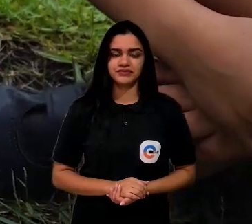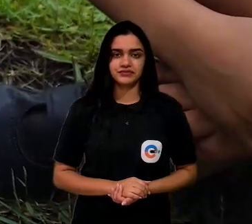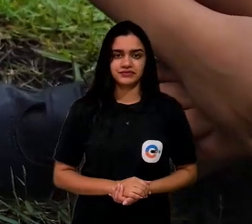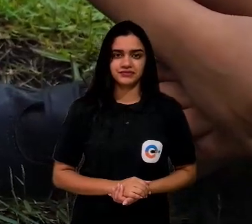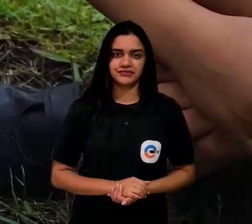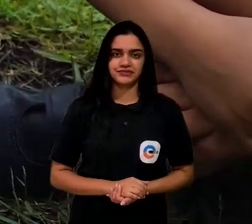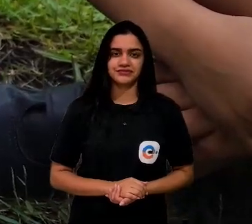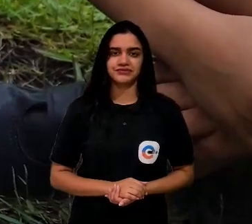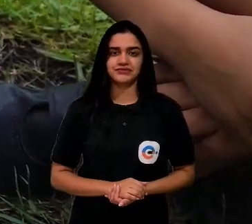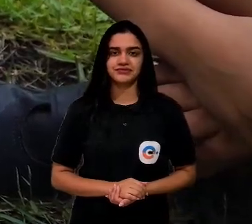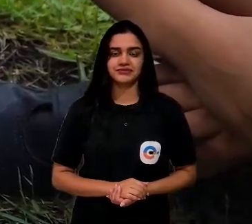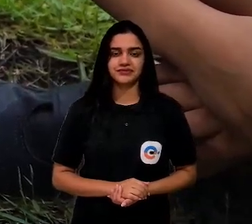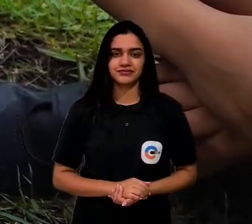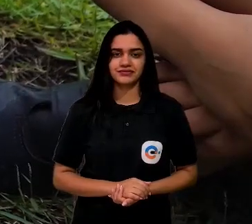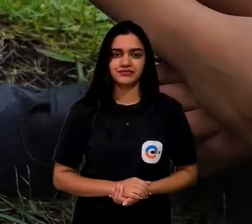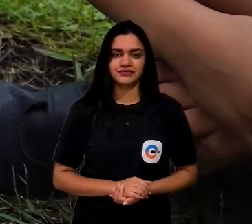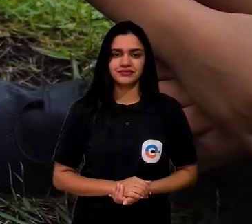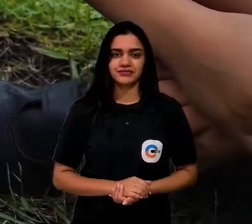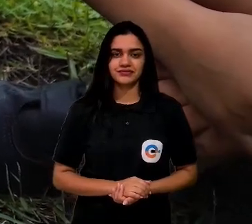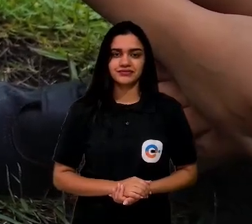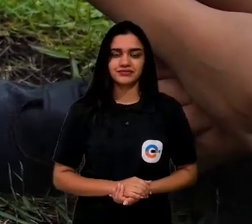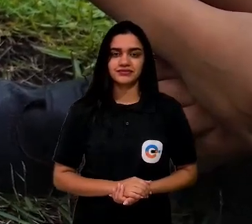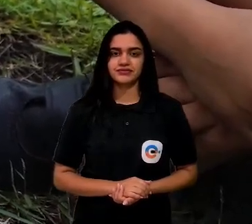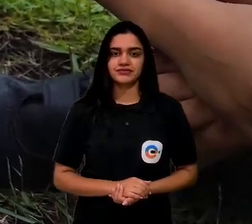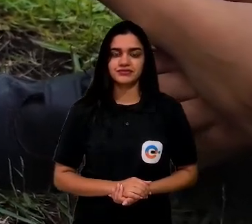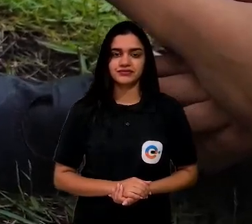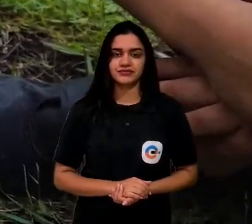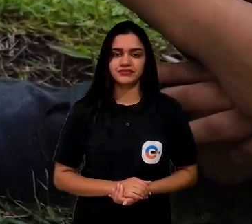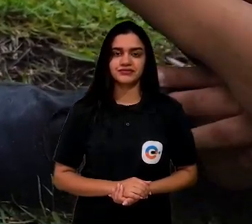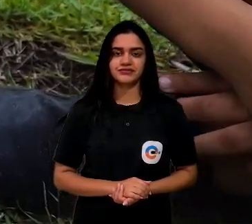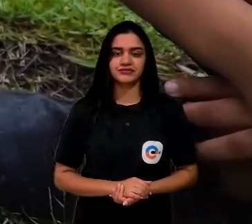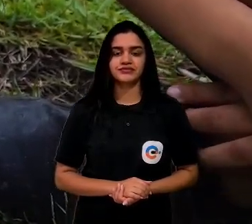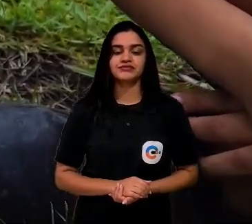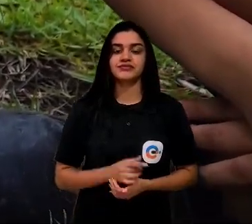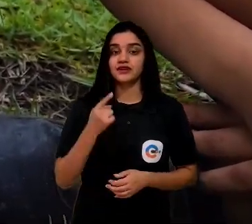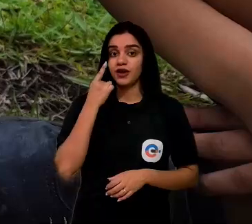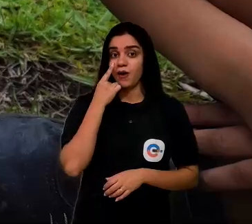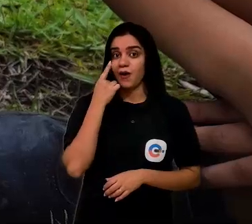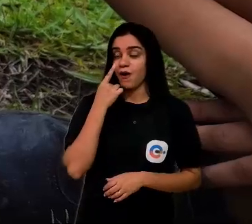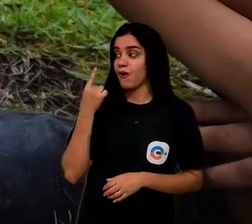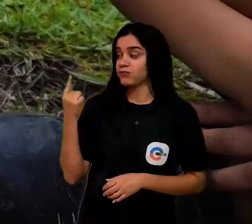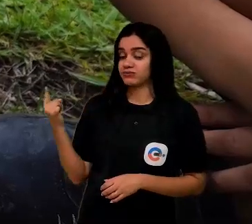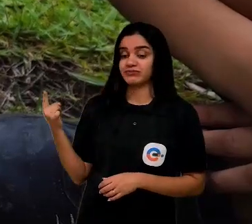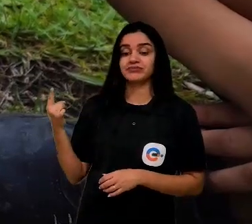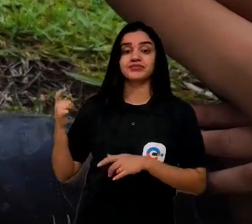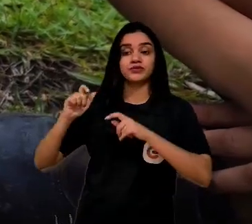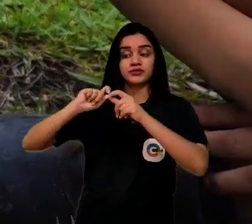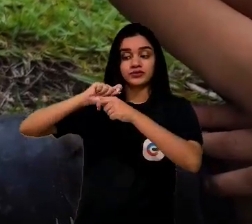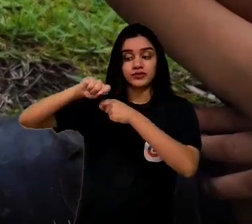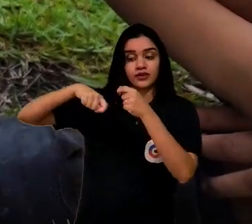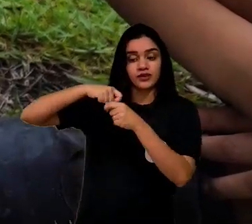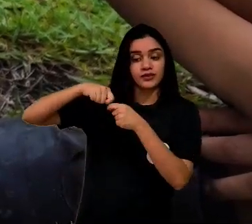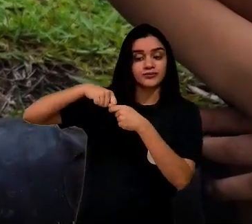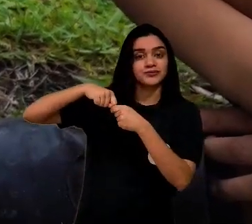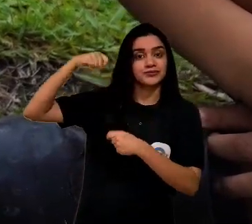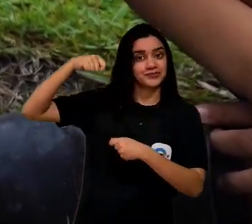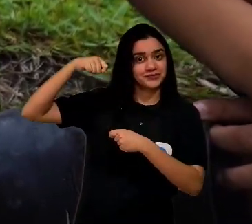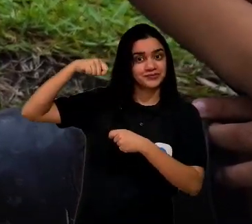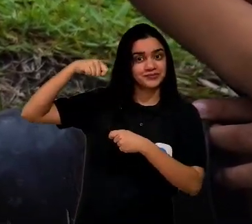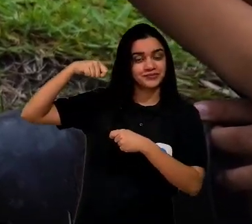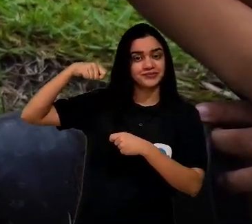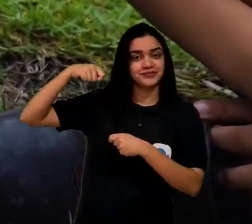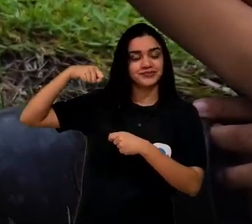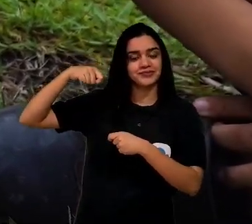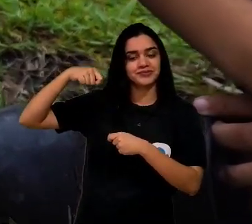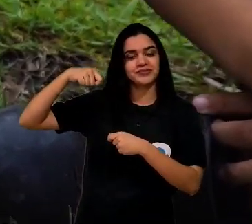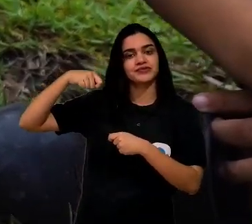plástico. E vou apertar esse nozinho aqui, ó. Ó, prendi uma ponta. Foi. Vou dar outro pra